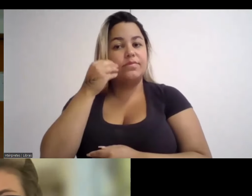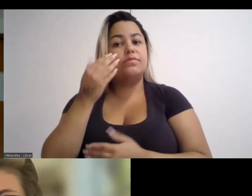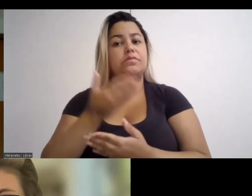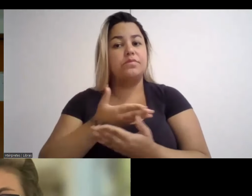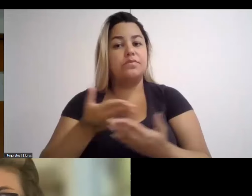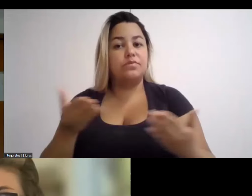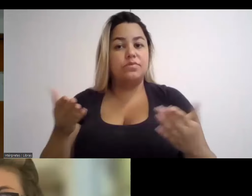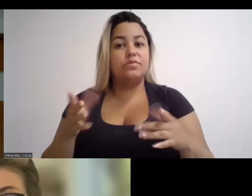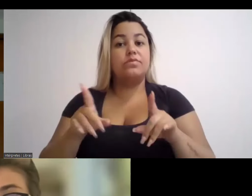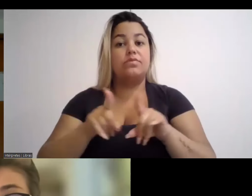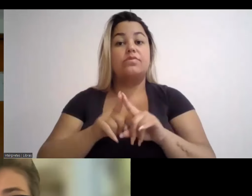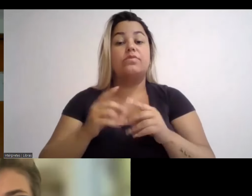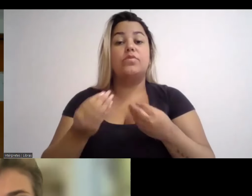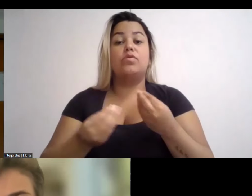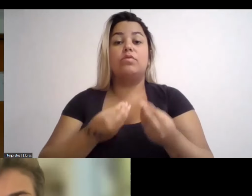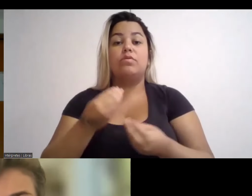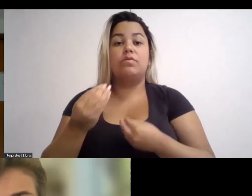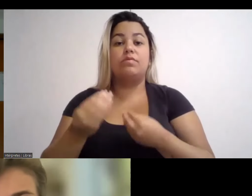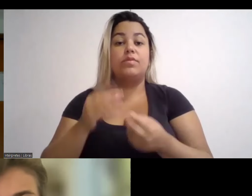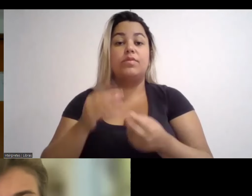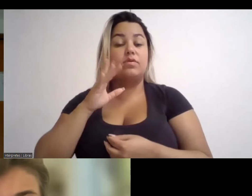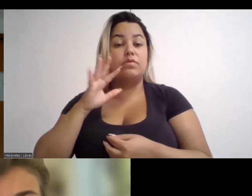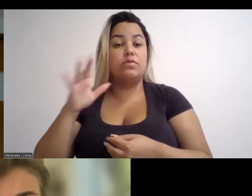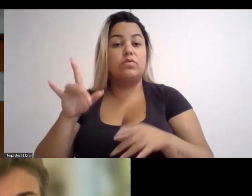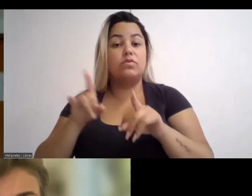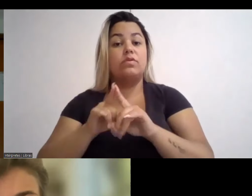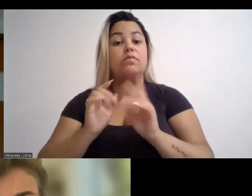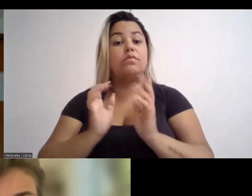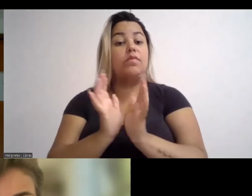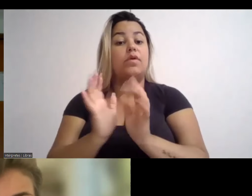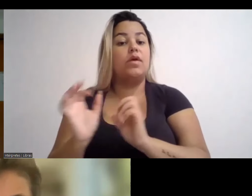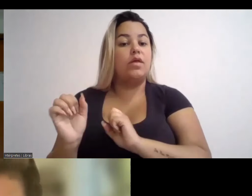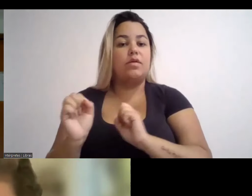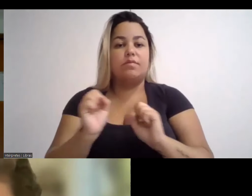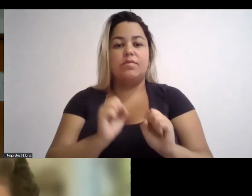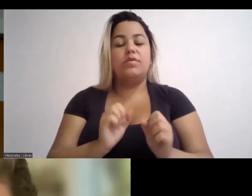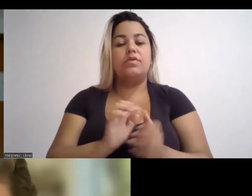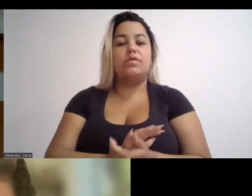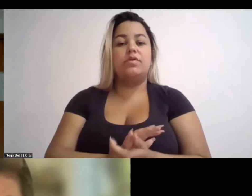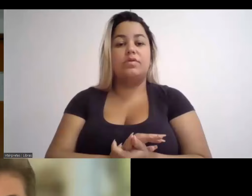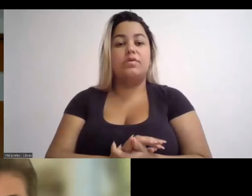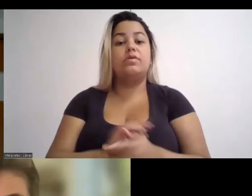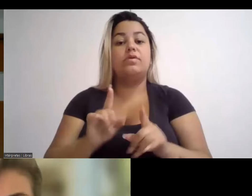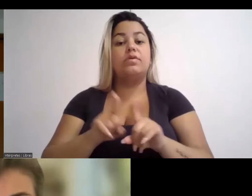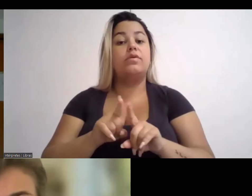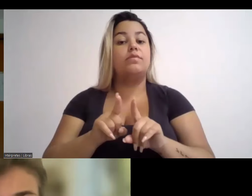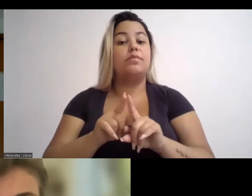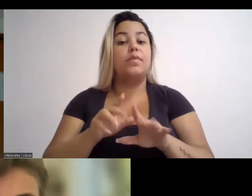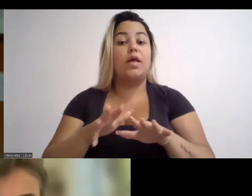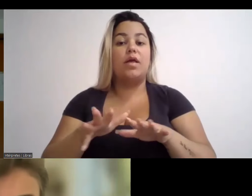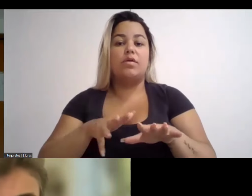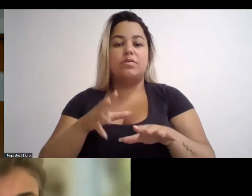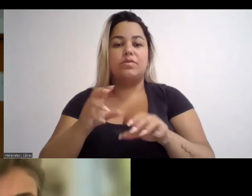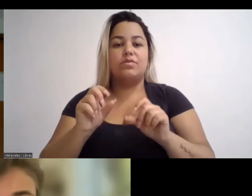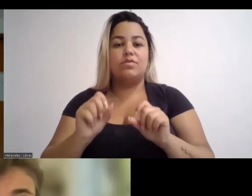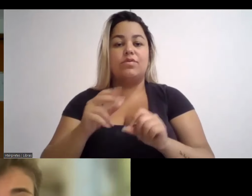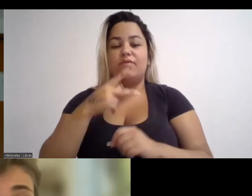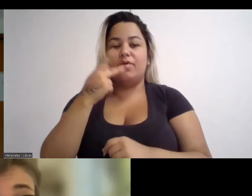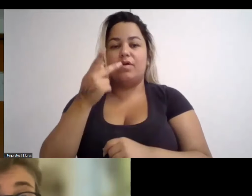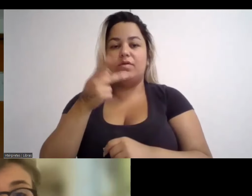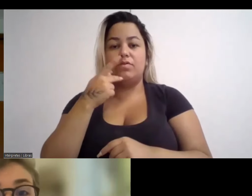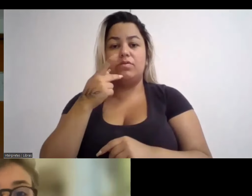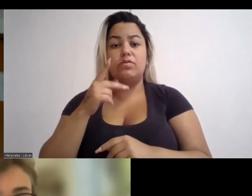e como esse sonho coletivo, ele é poderoso, né? Ele mobiliza e quando você falou ali do levantamento de